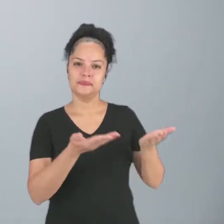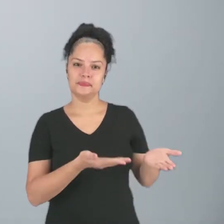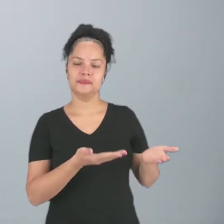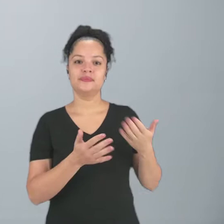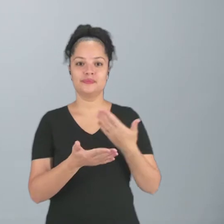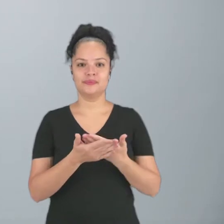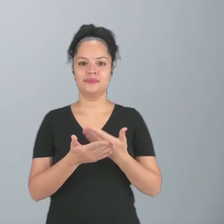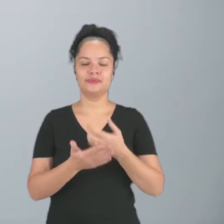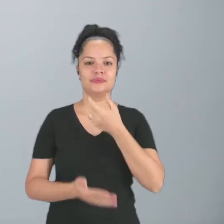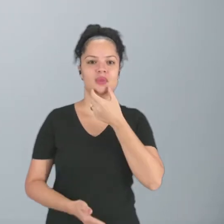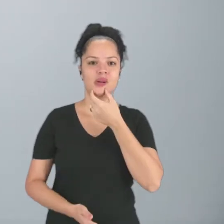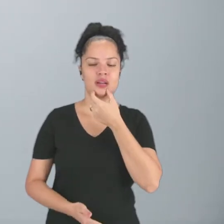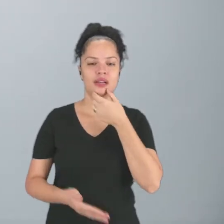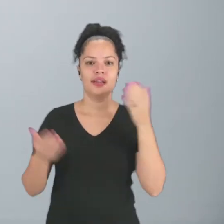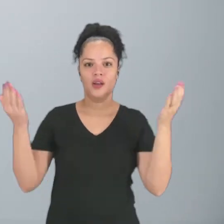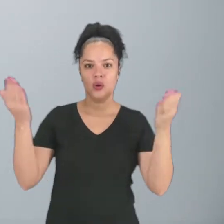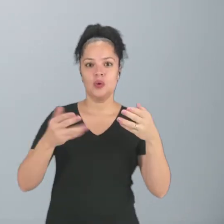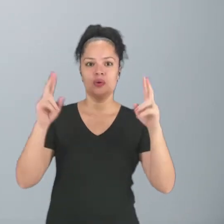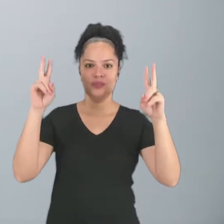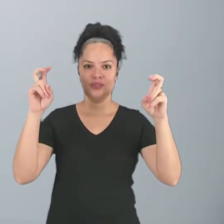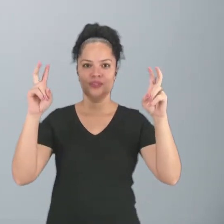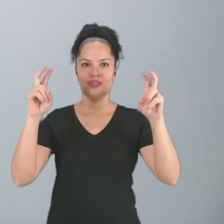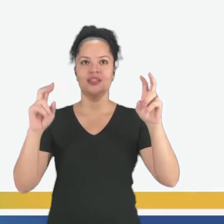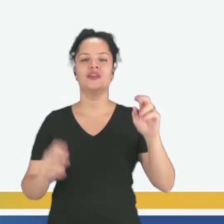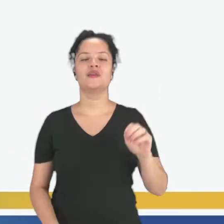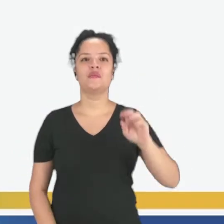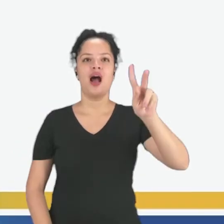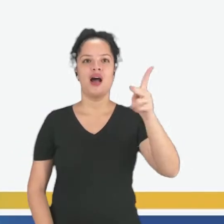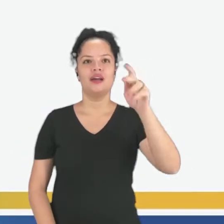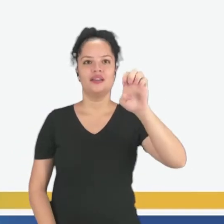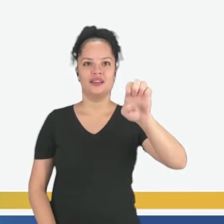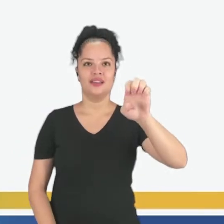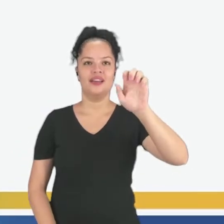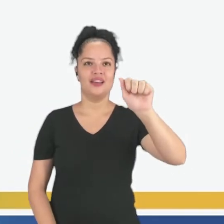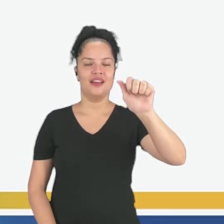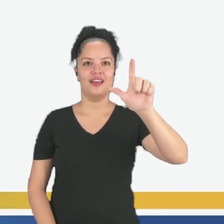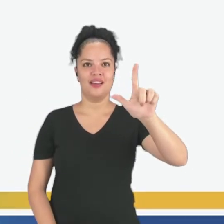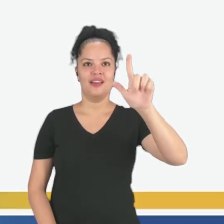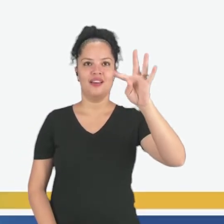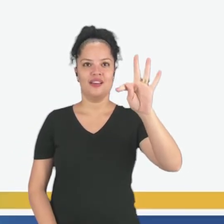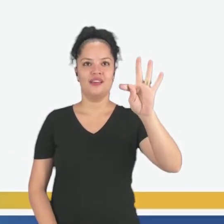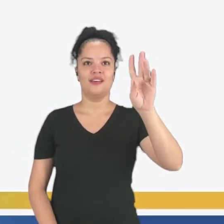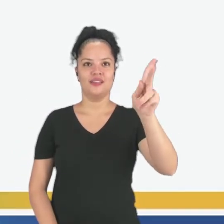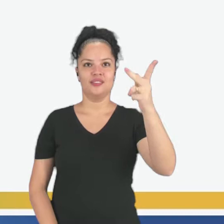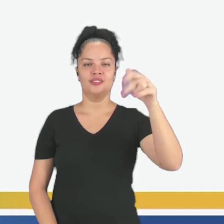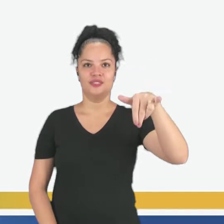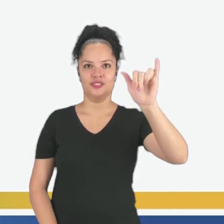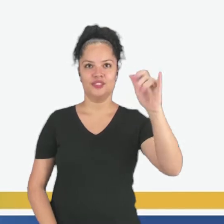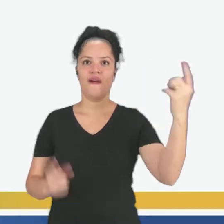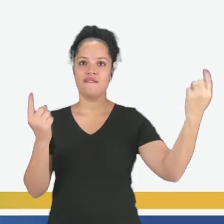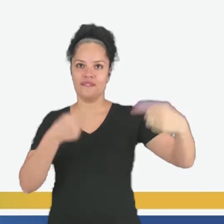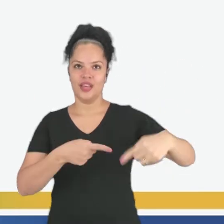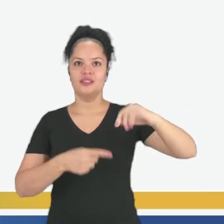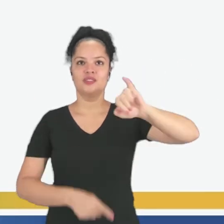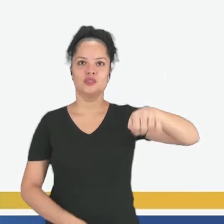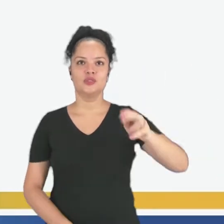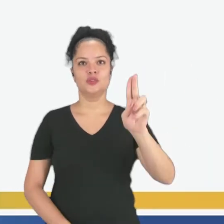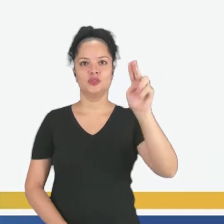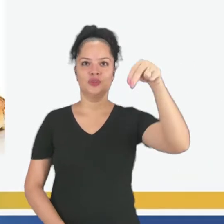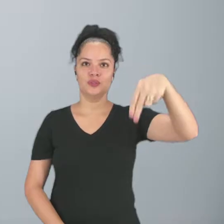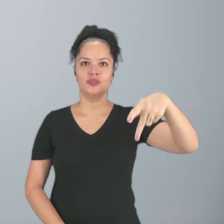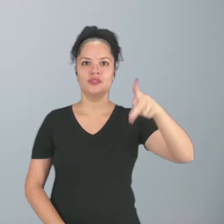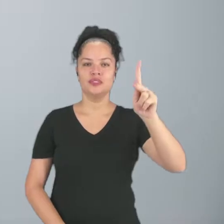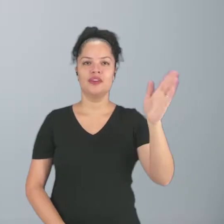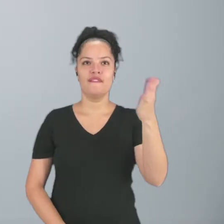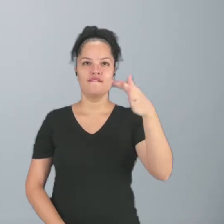nossa aula de inglês. Hoje nós vamos falar um pouquinho sobre healthy versus junk food. Vamos falar sobre